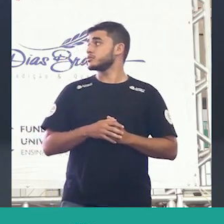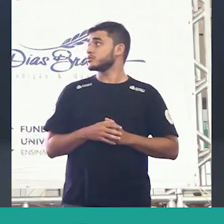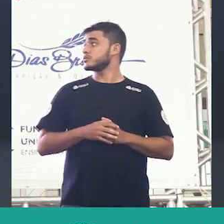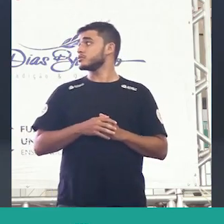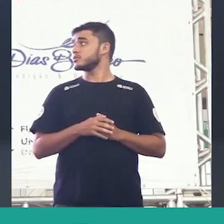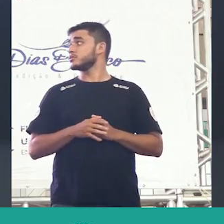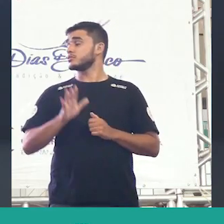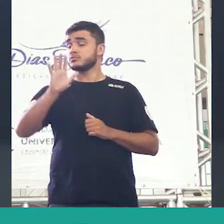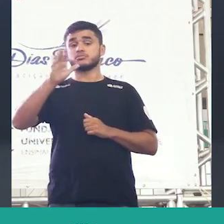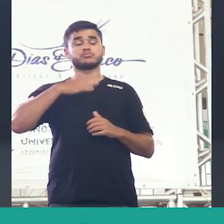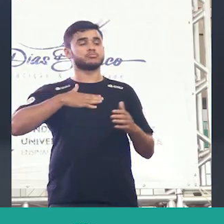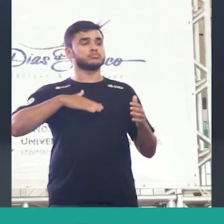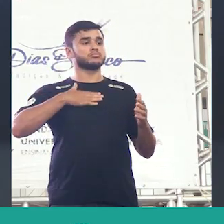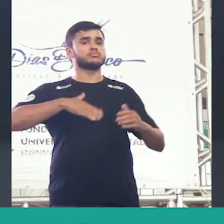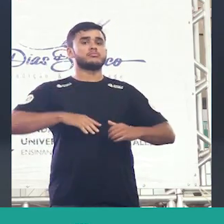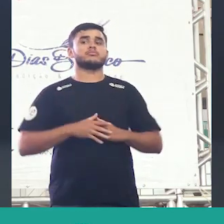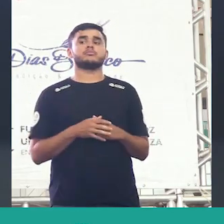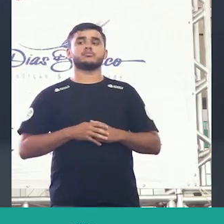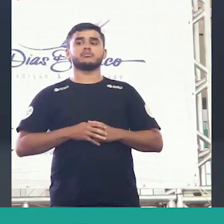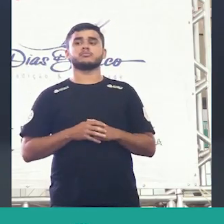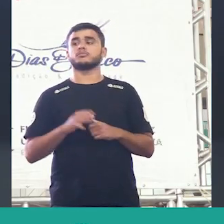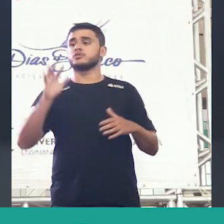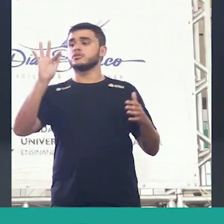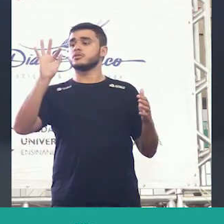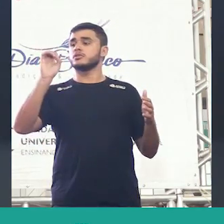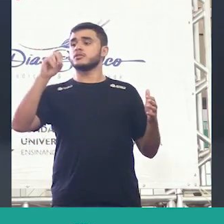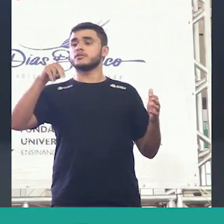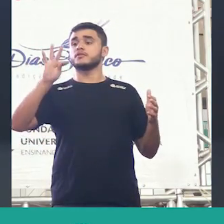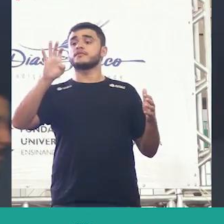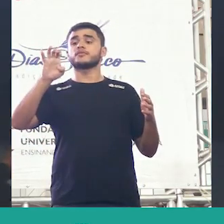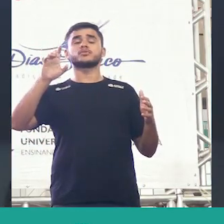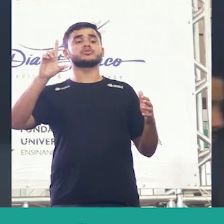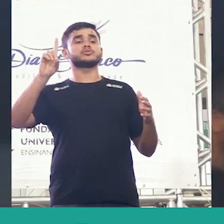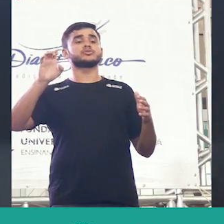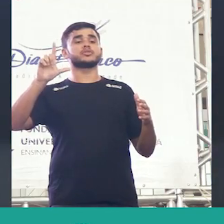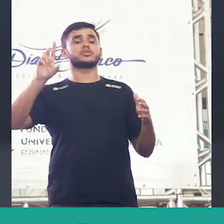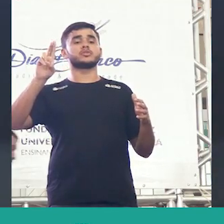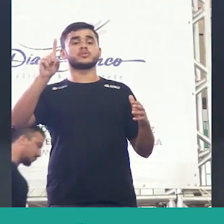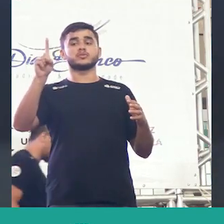sétima questão. O que é uma fonte de luz?